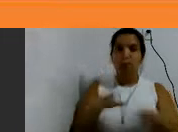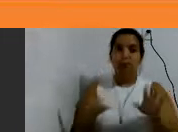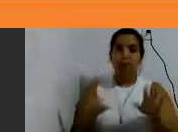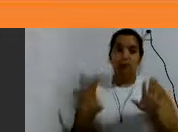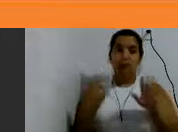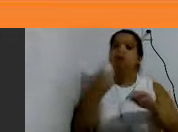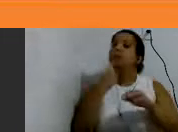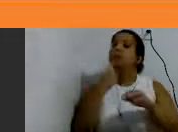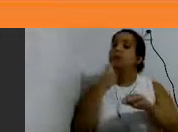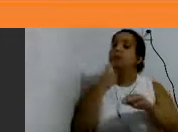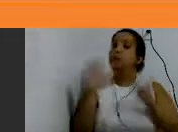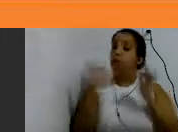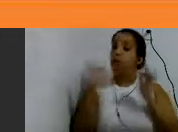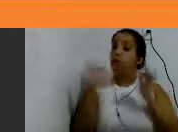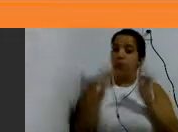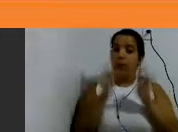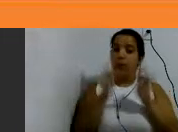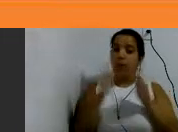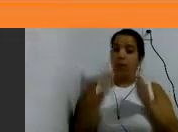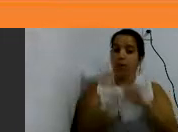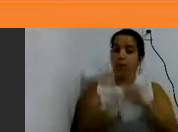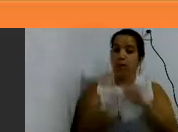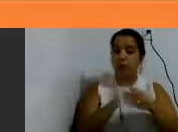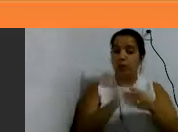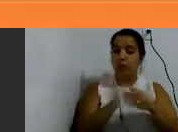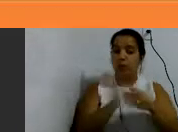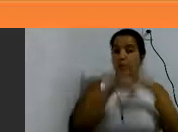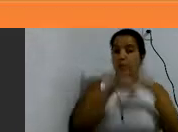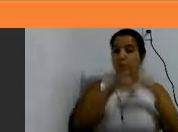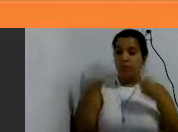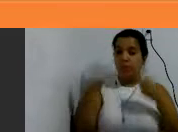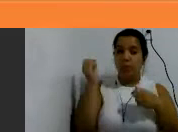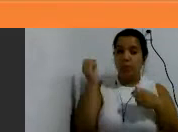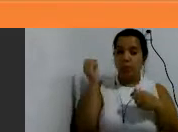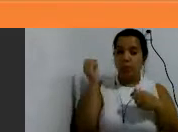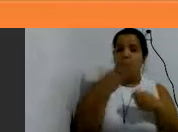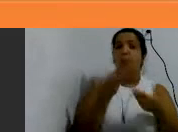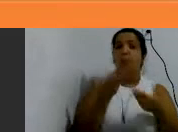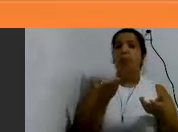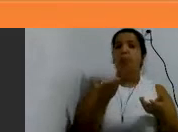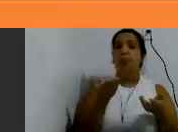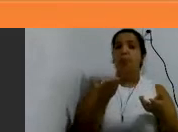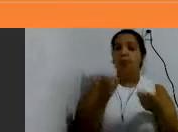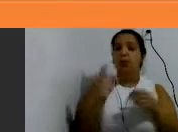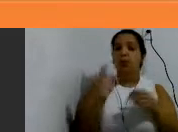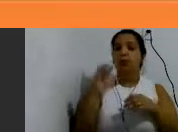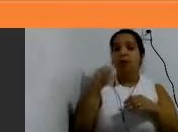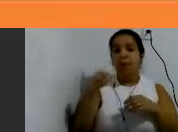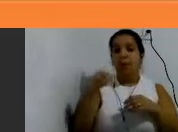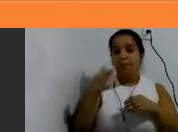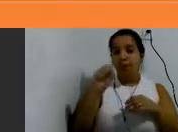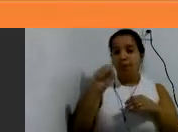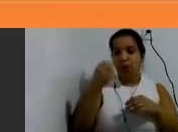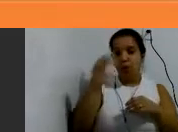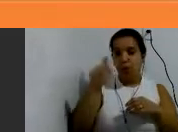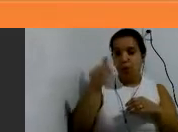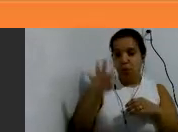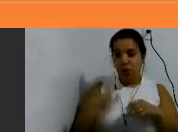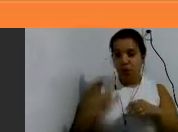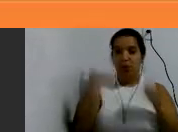corrente sanguínea. E algumas se transformam novamente em amastigotas para infectar novas fibras ou